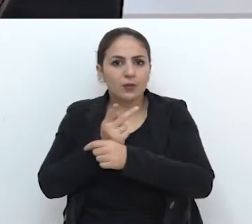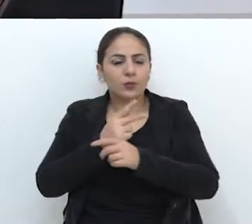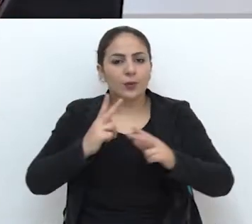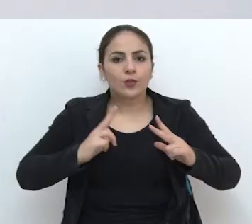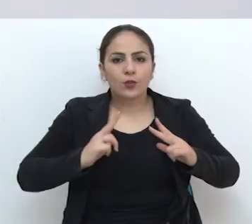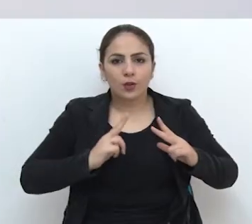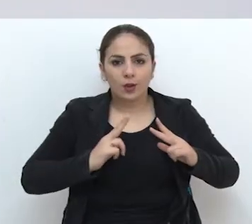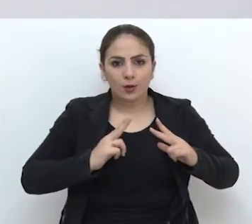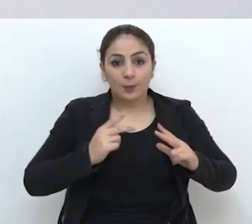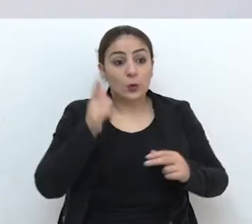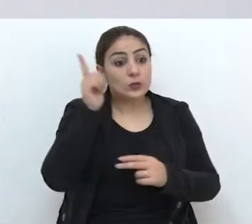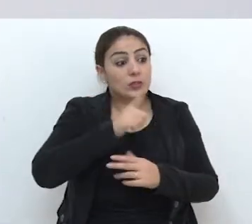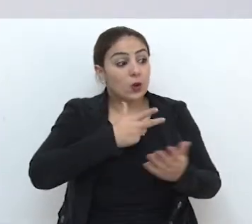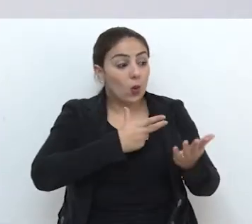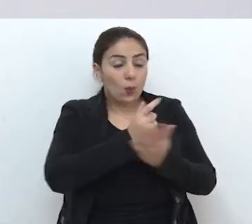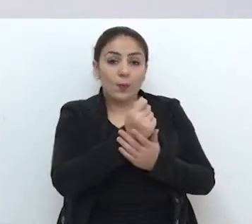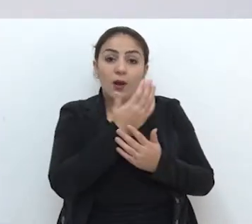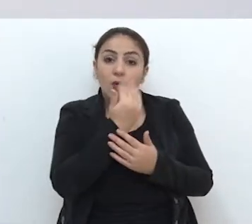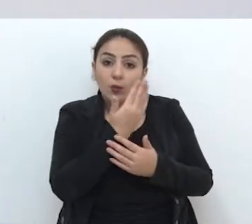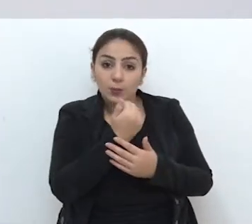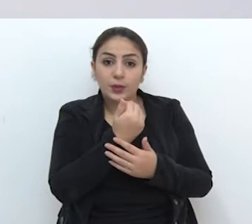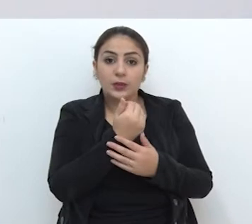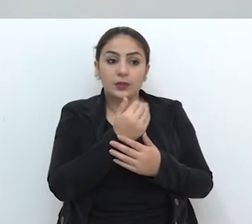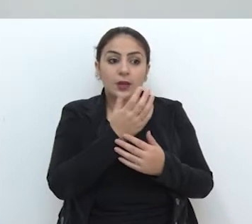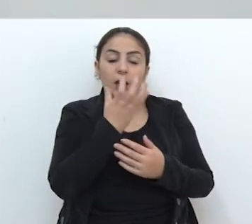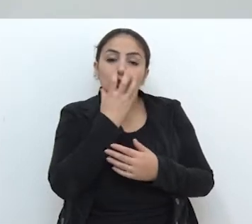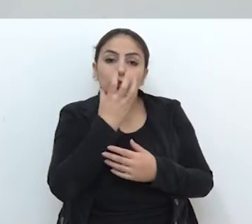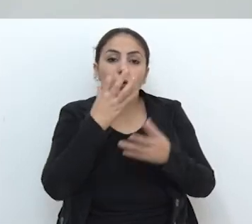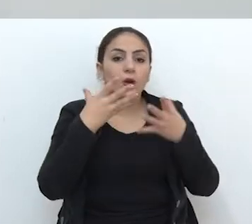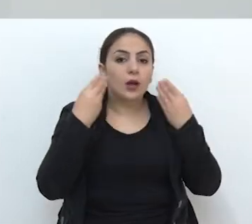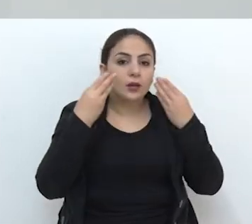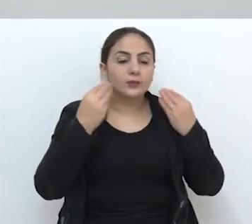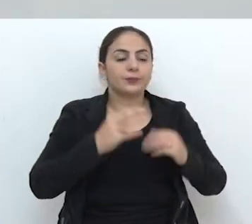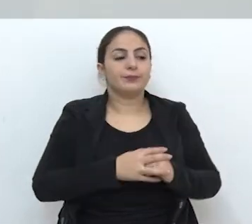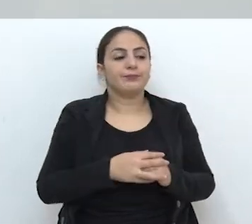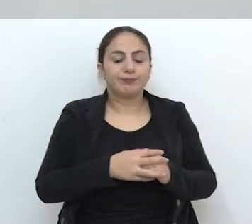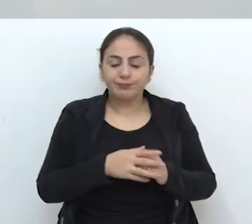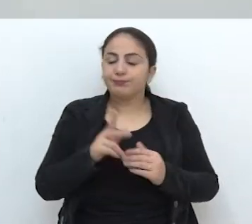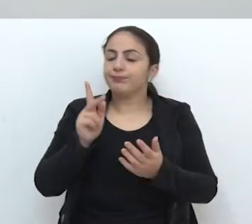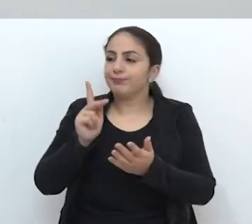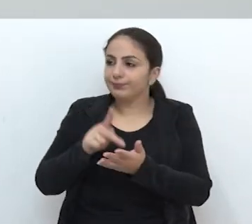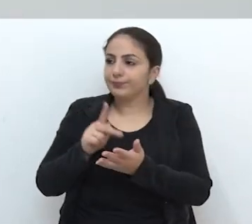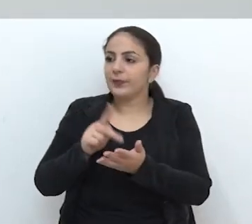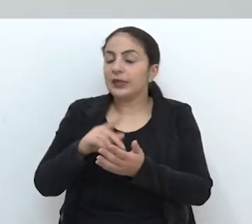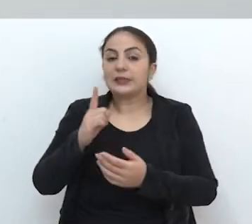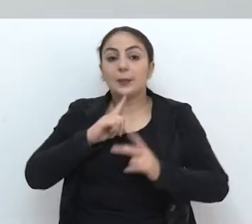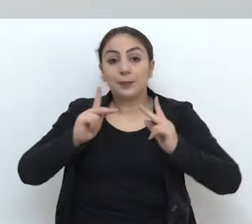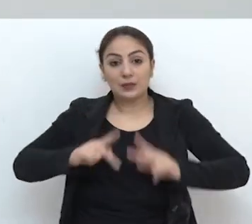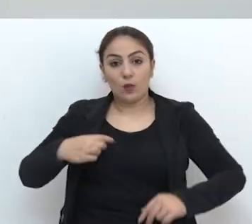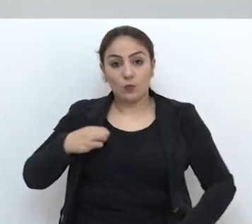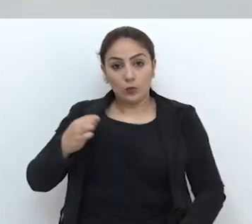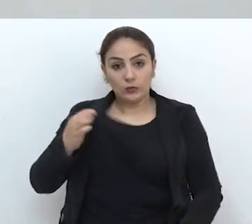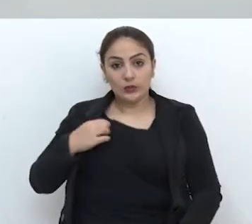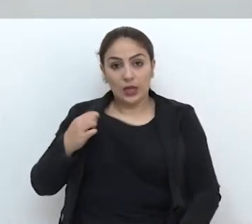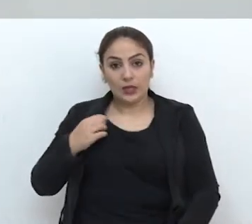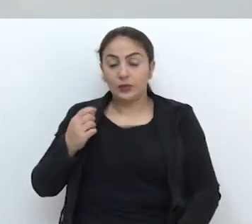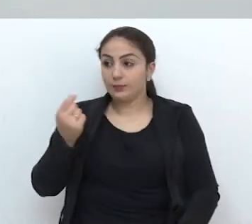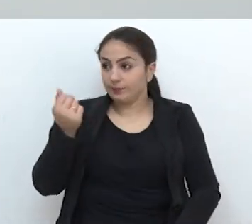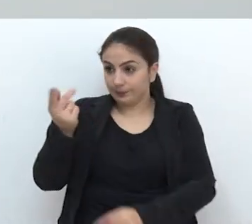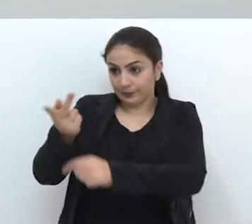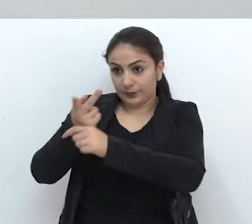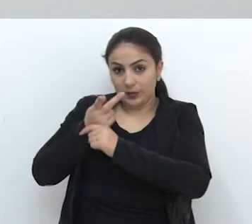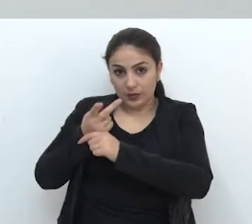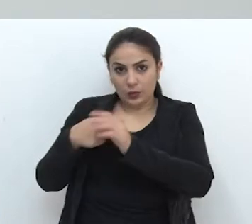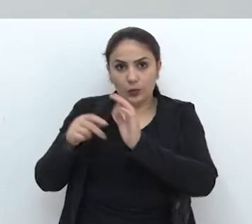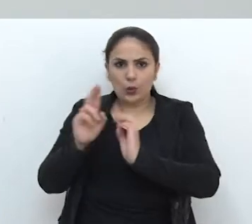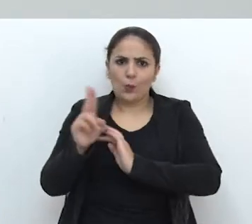a alimentação dos cães e dos gatos. Sim, há voluntários que estão fazendo empréstimos em nome próprio para poder alimentar